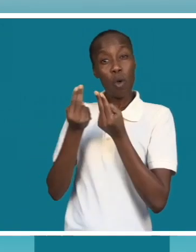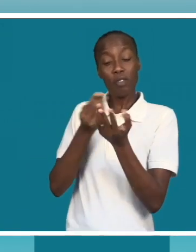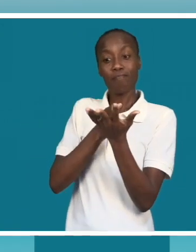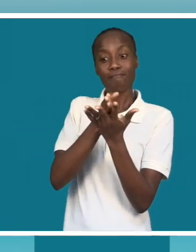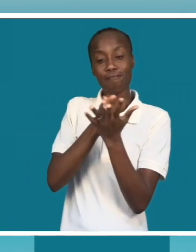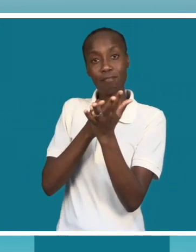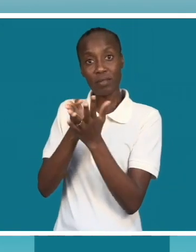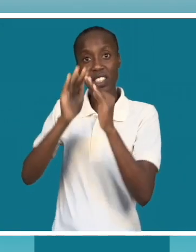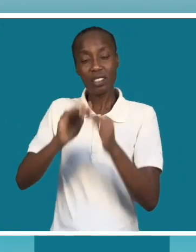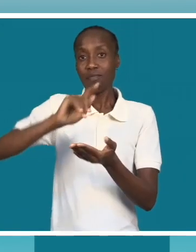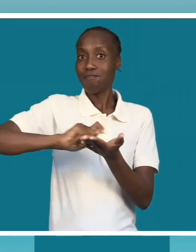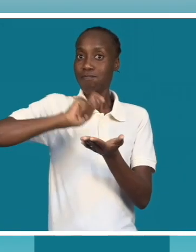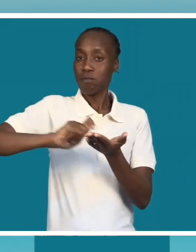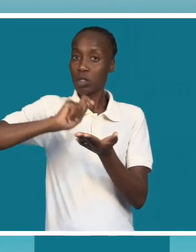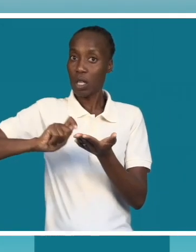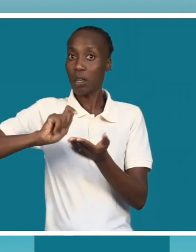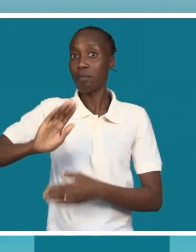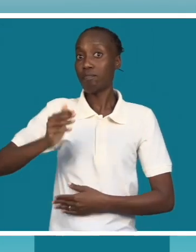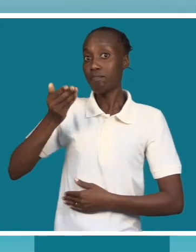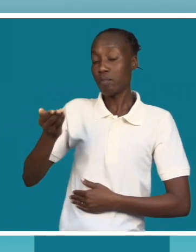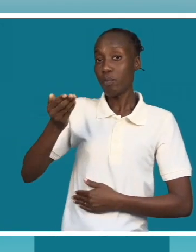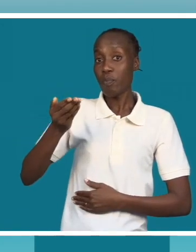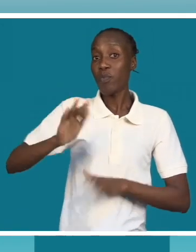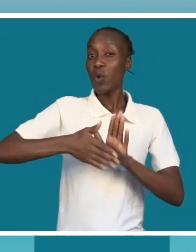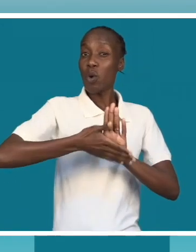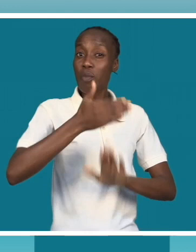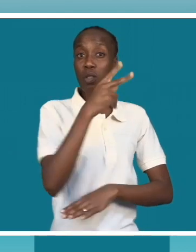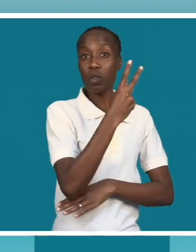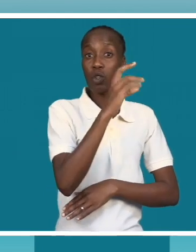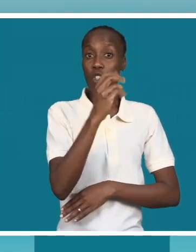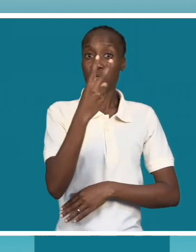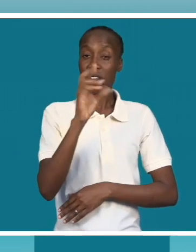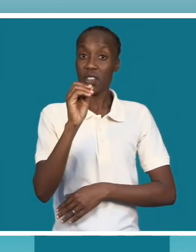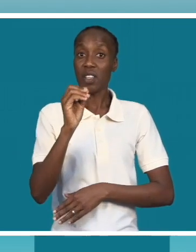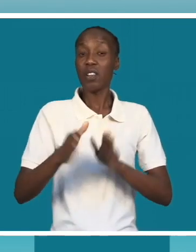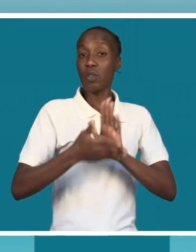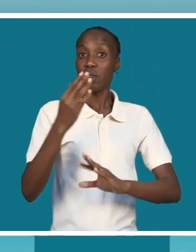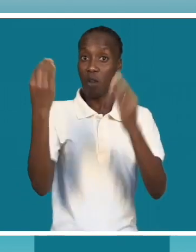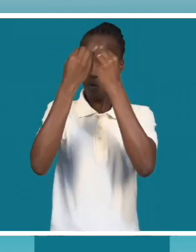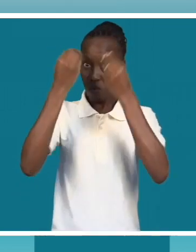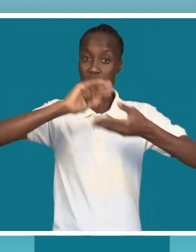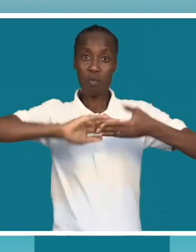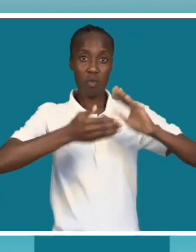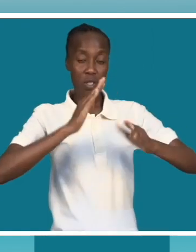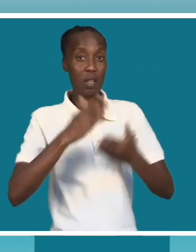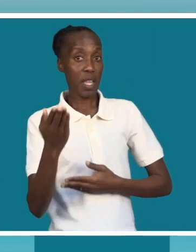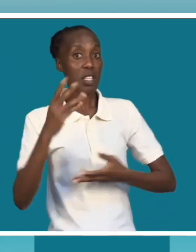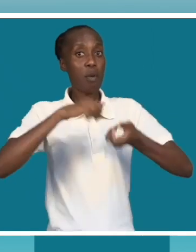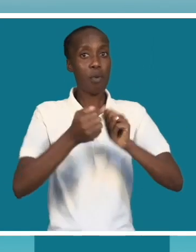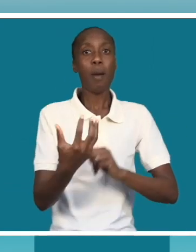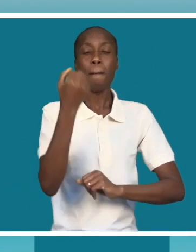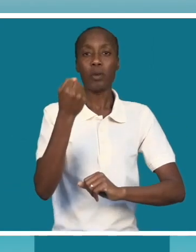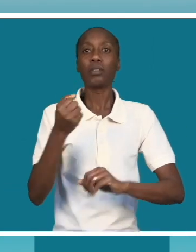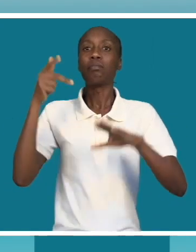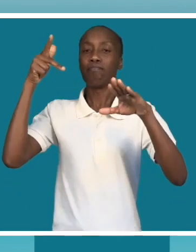estratégias que estão a ser desenhadas e o início em 2020 da formação dos professores, este problema